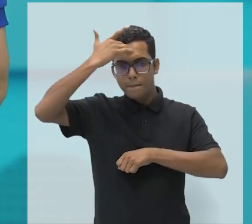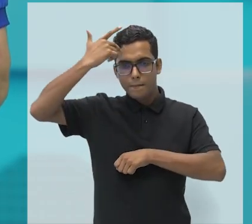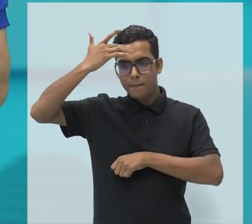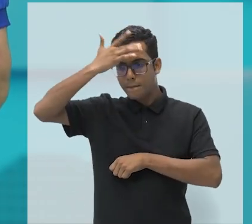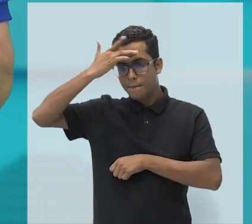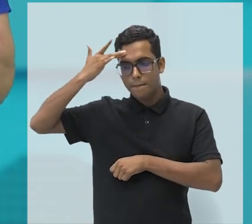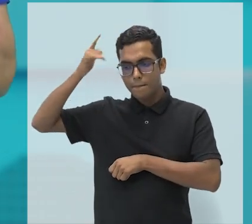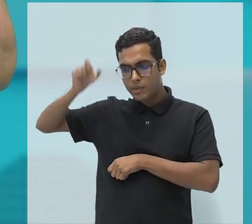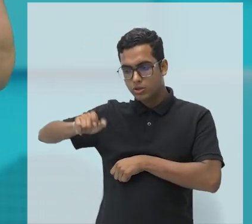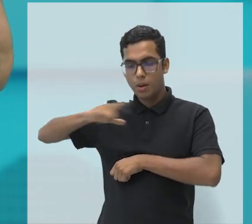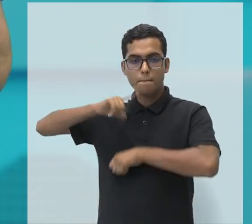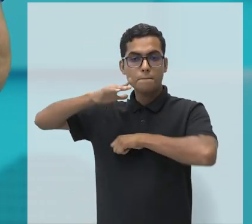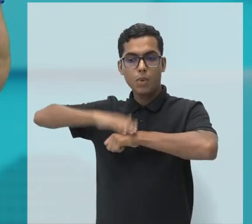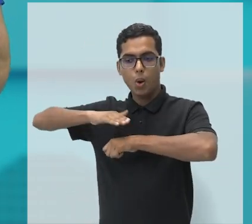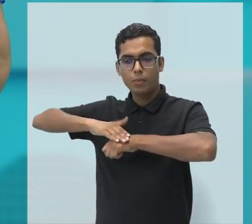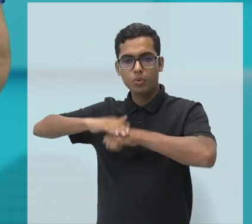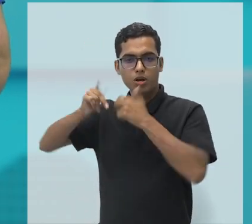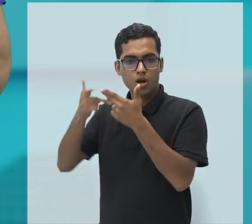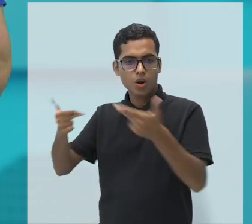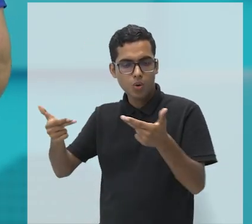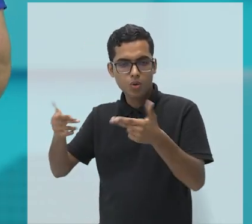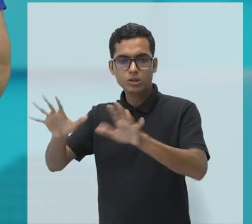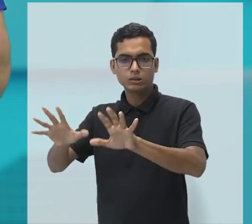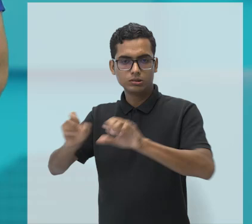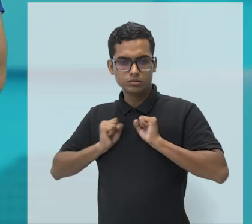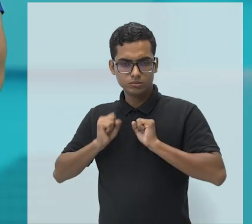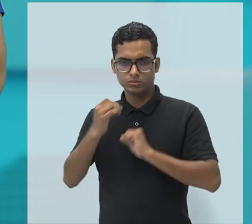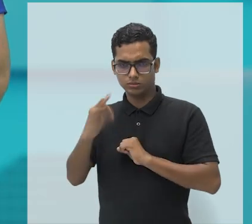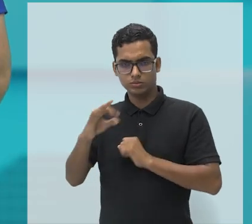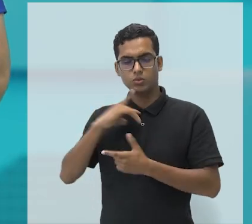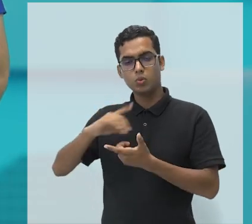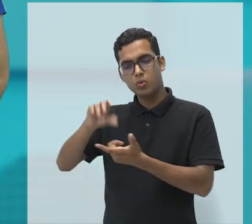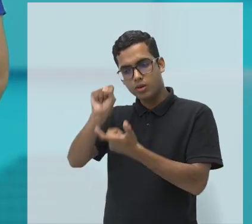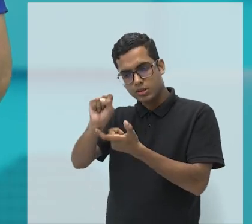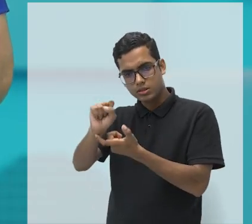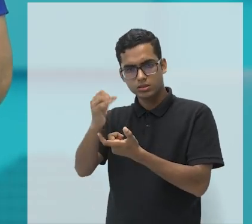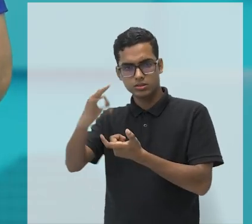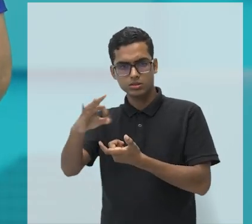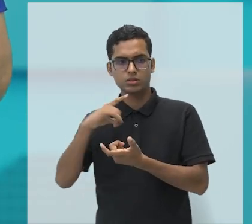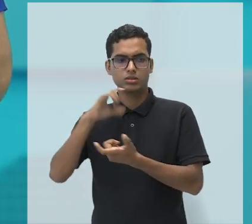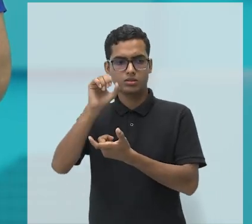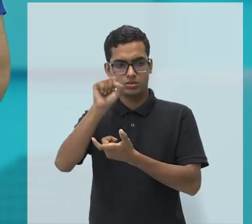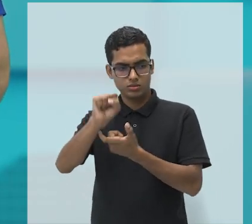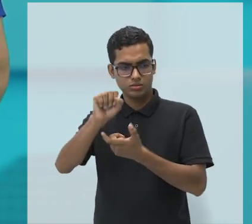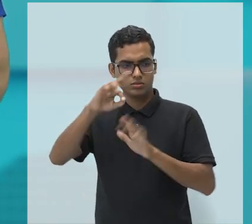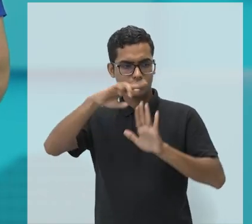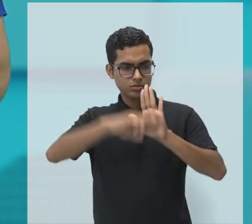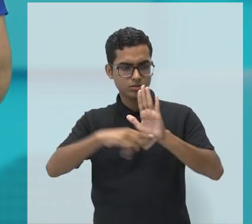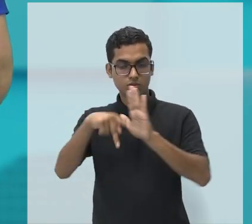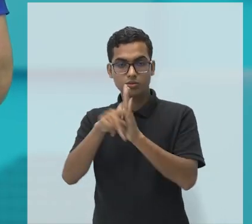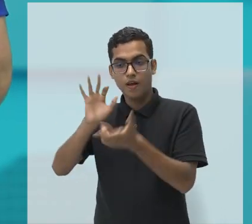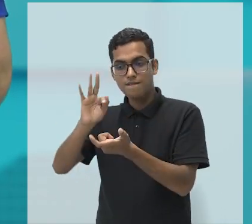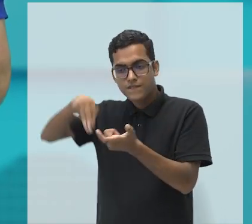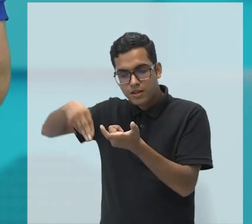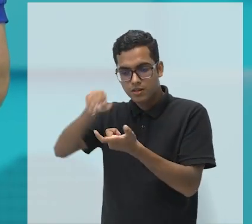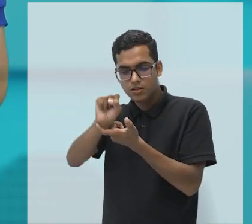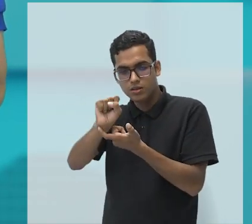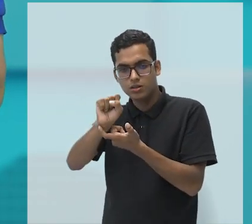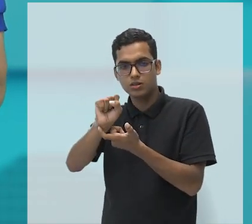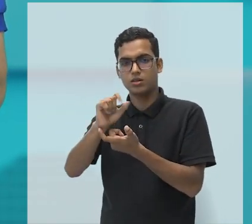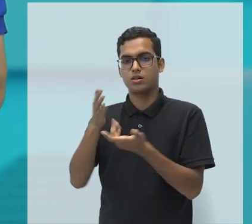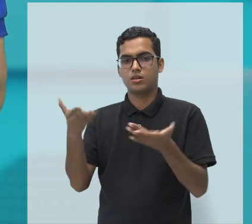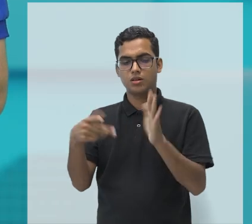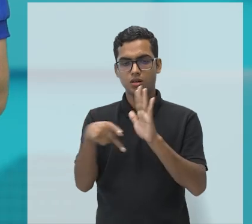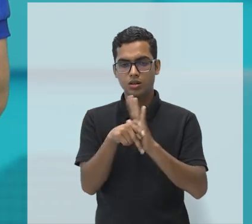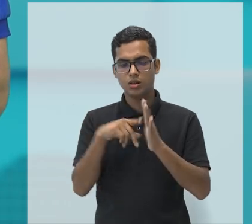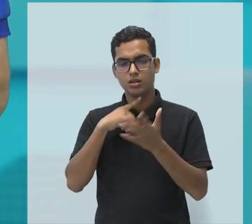é apóstrofo S, né? Seguindo ali com um S. Essa é a regra geral. No entanto, se as palavras que já possuem,